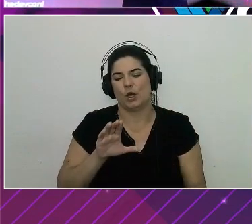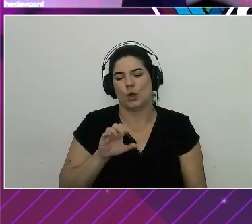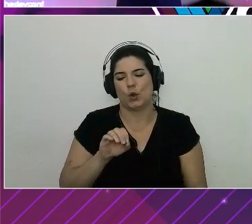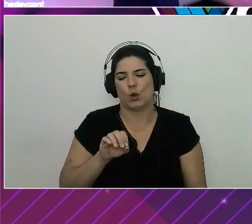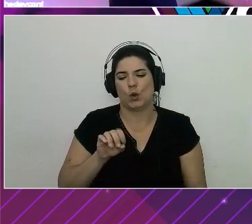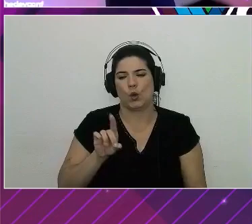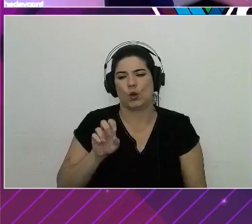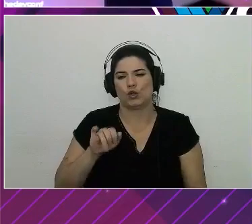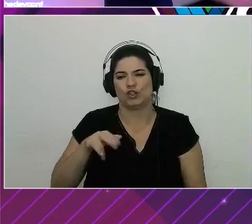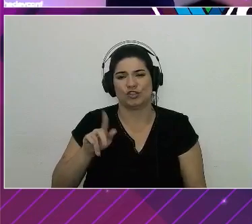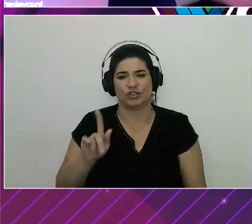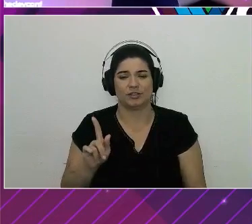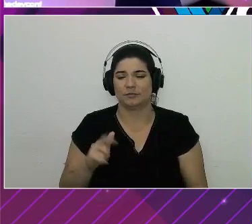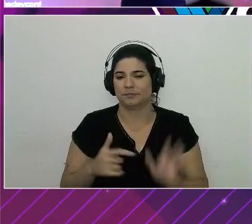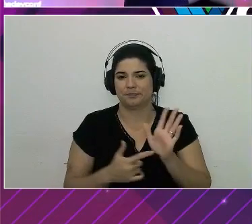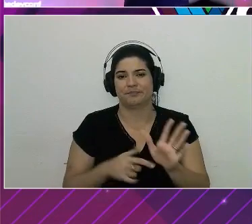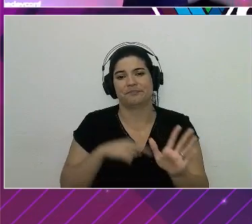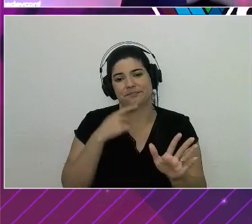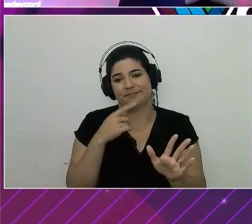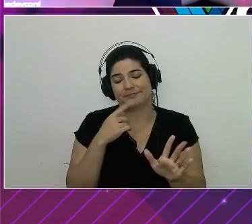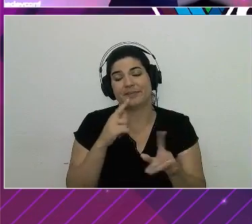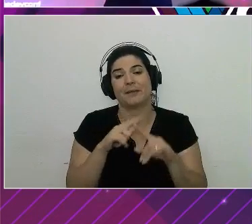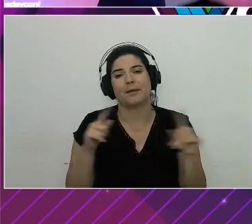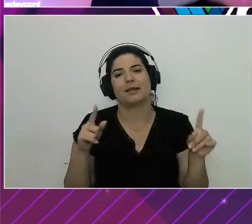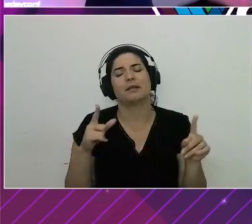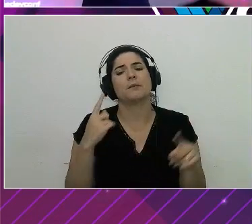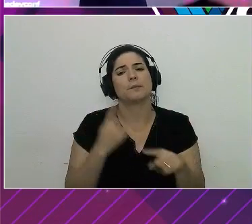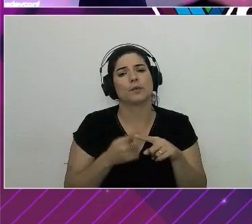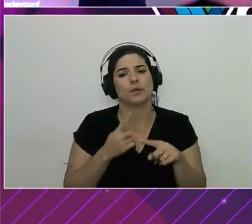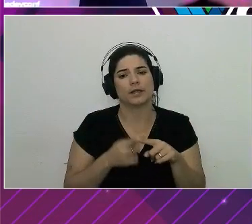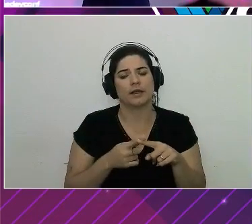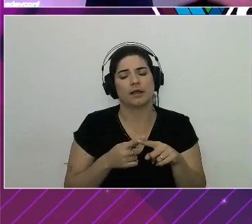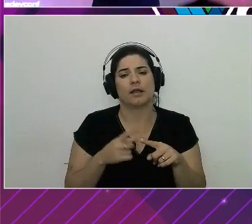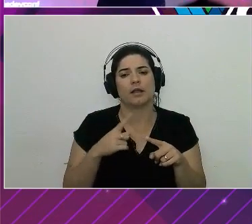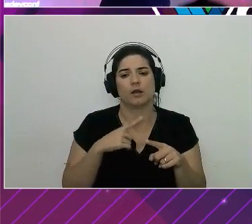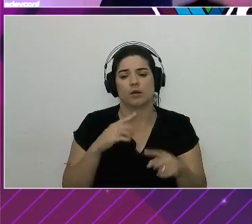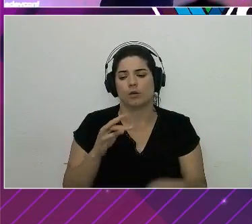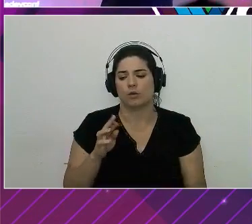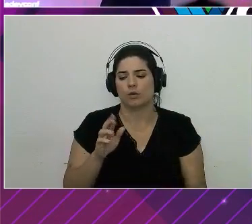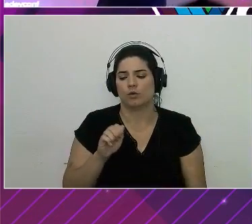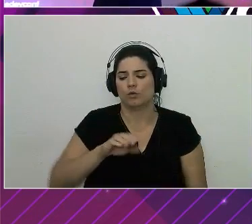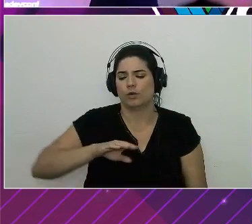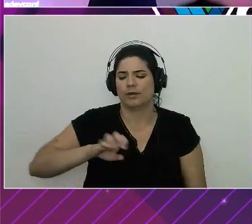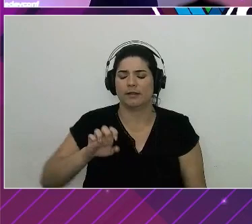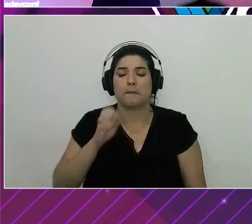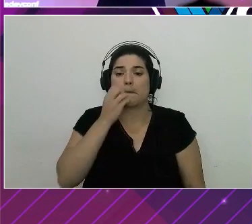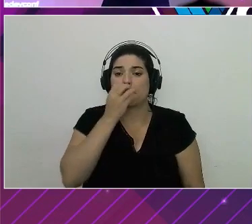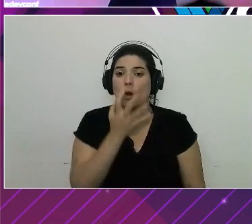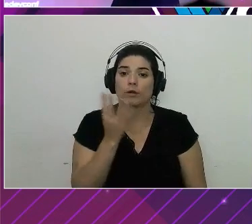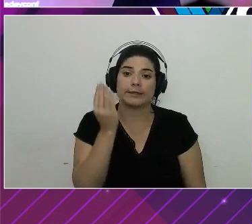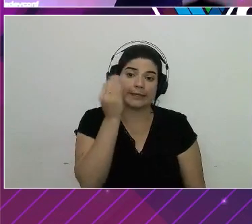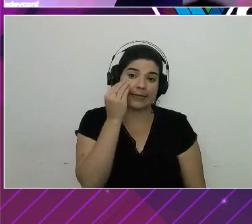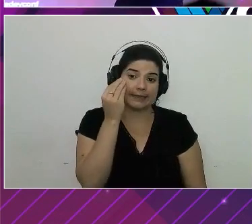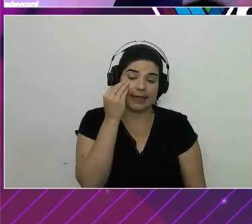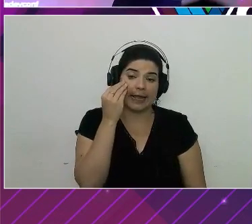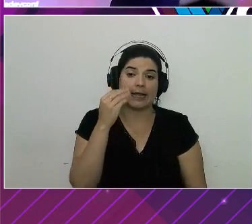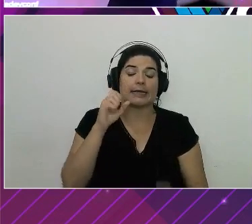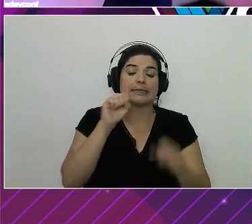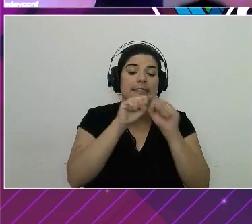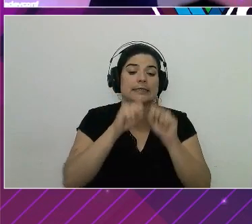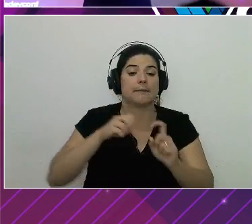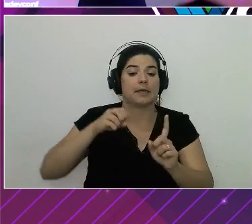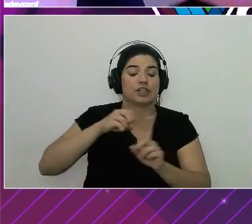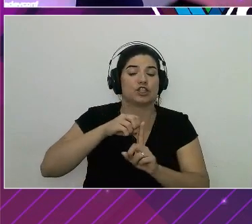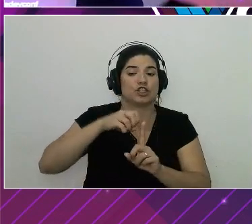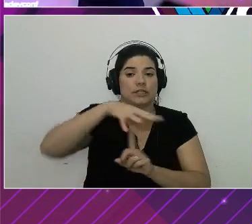Por que Trace-Based Testing é bem melhor de você fazer, é mais fácil você testar sistemas distribuídos? Hoje, na